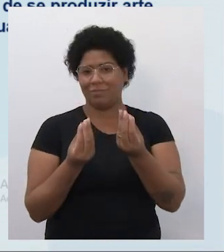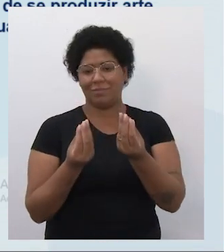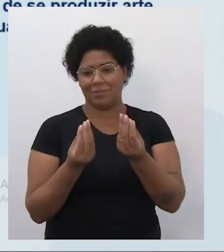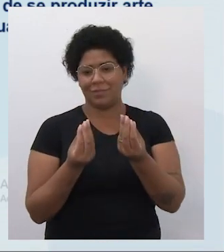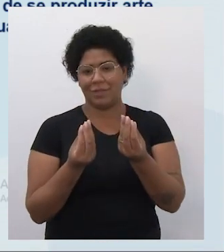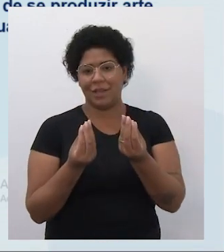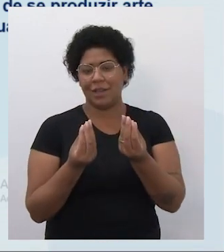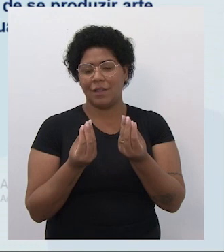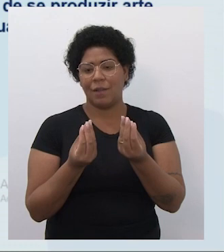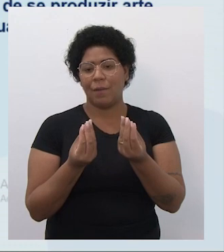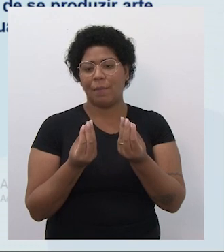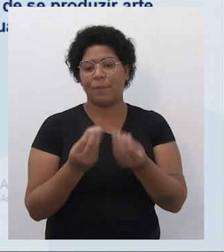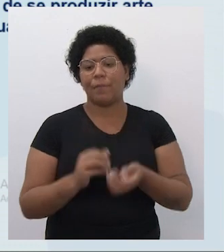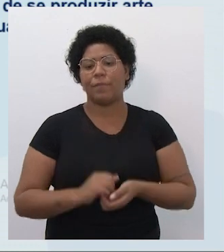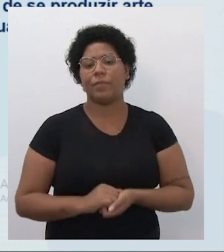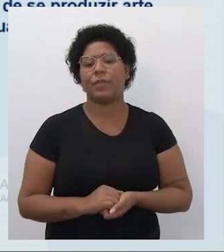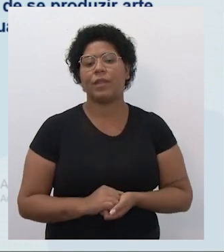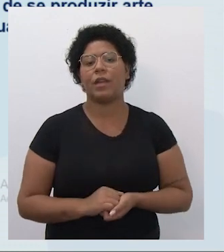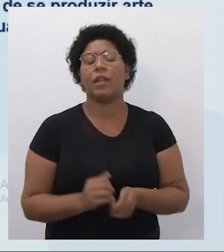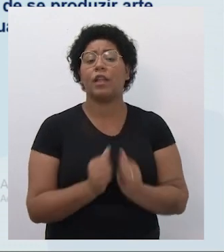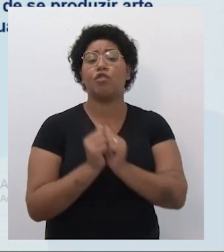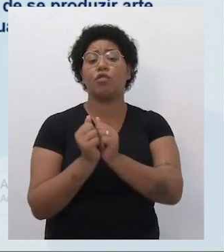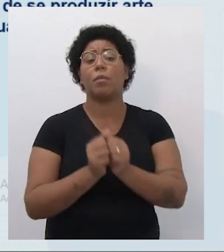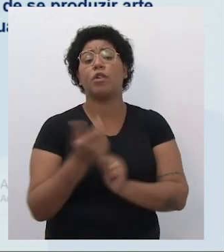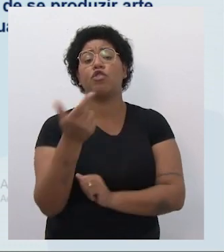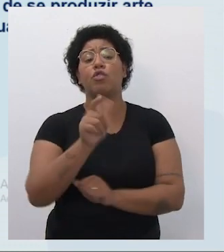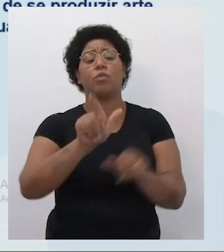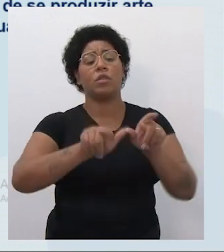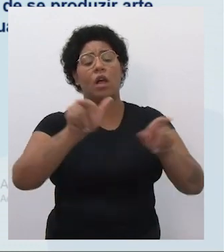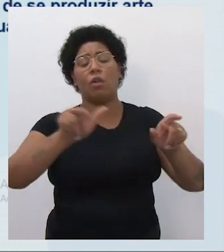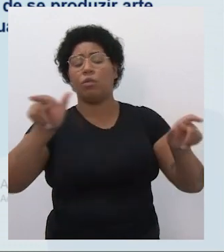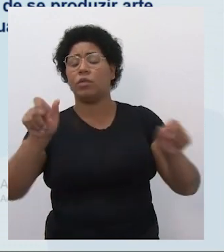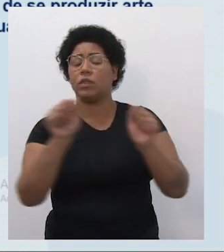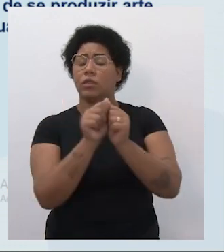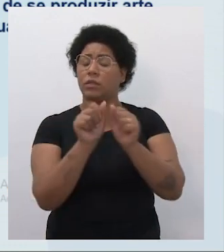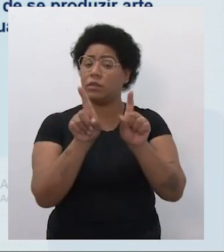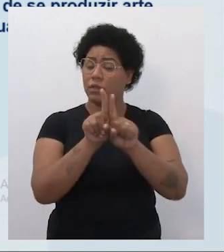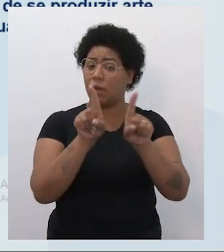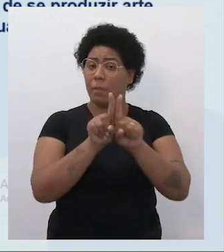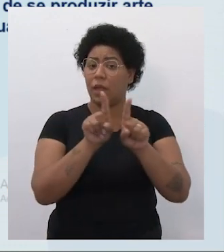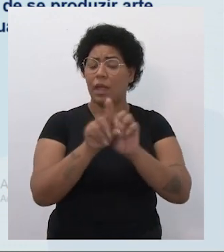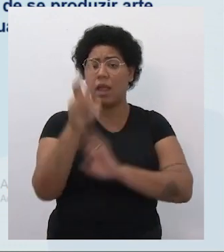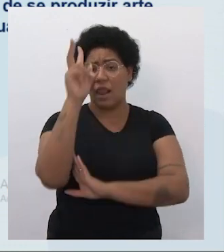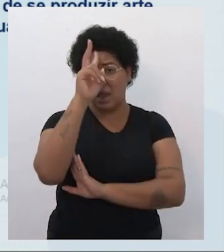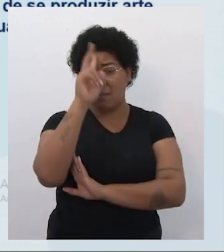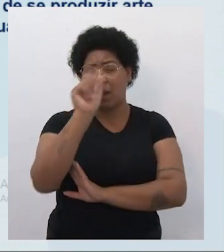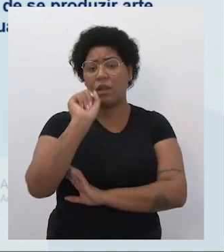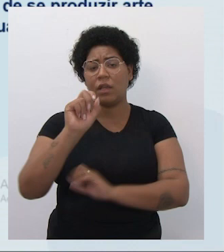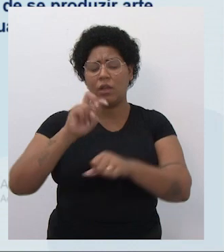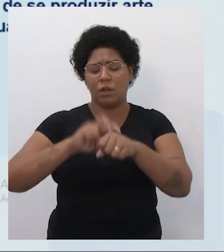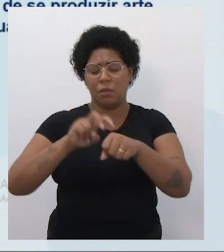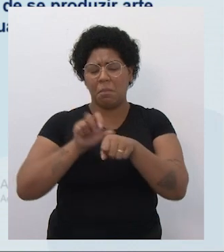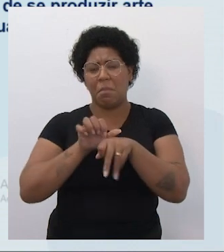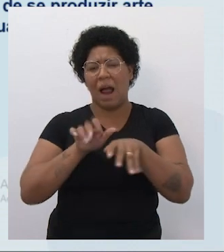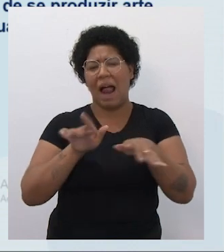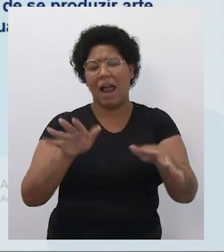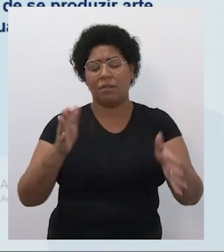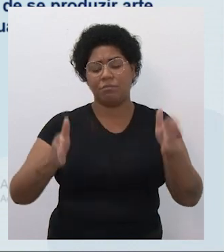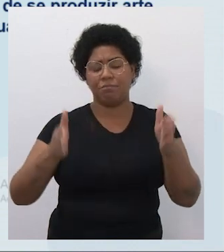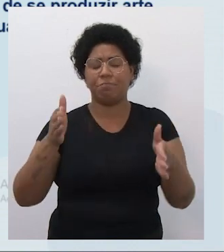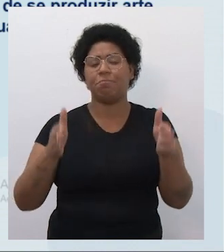tanto individual quanto coletiva. Lembremos-nos que durante esse período da pandemia, muito provavelmente,